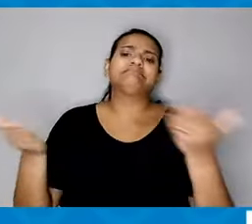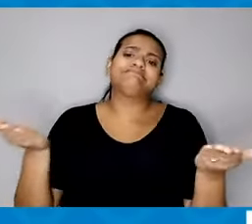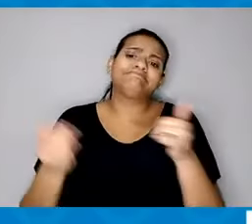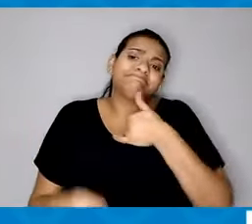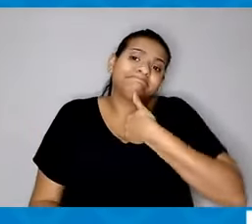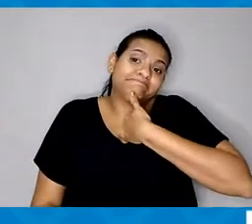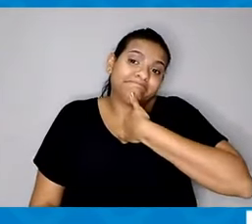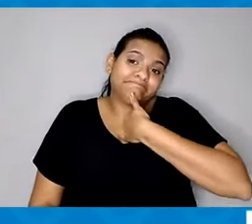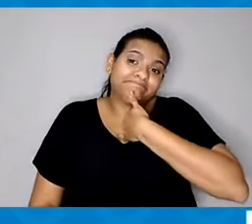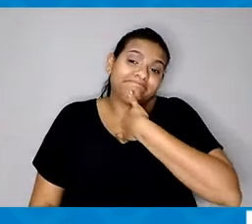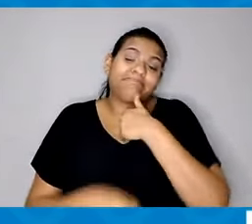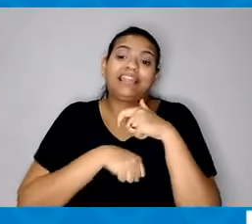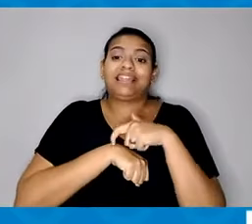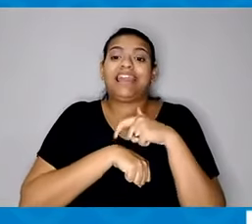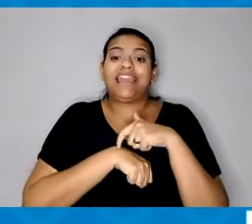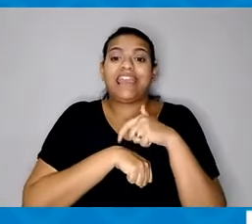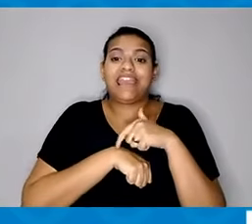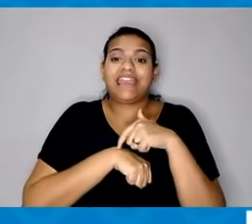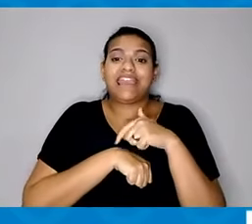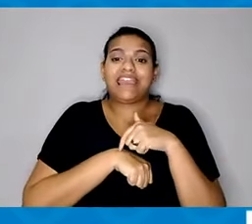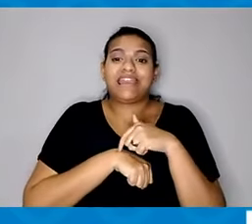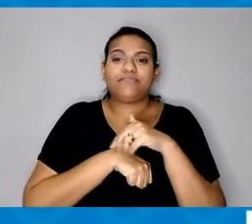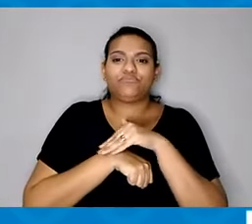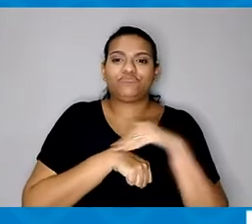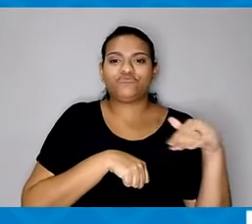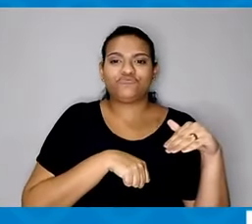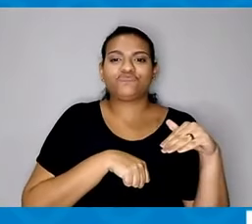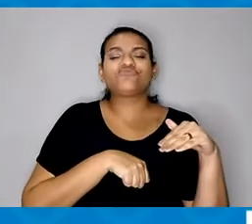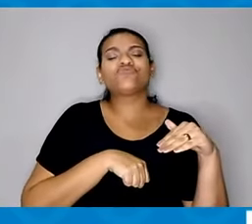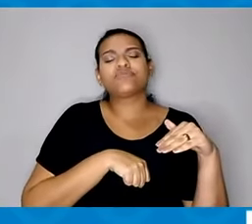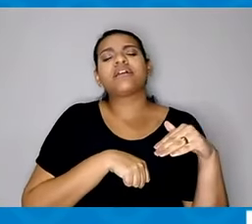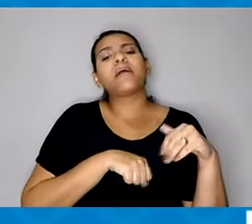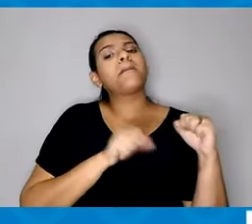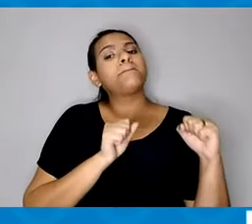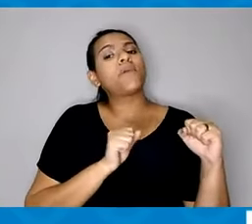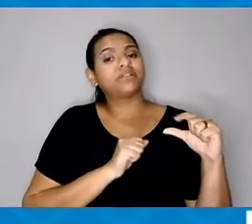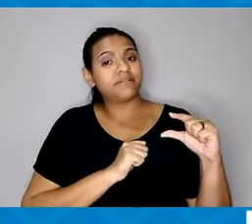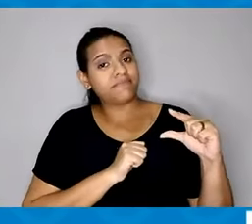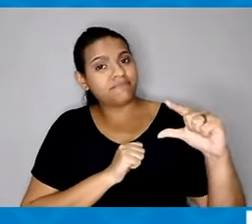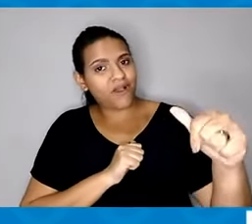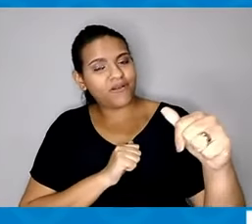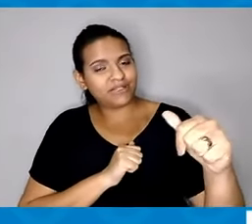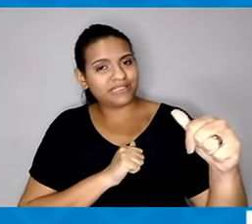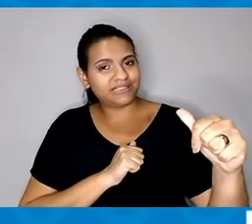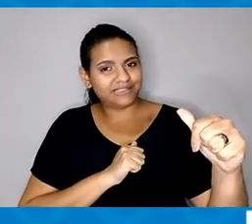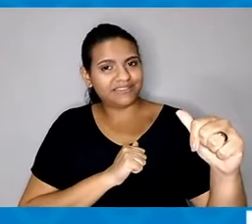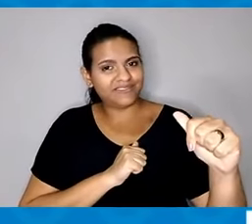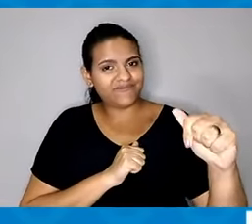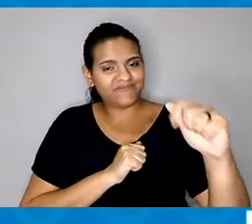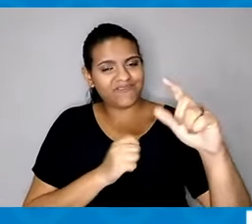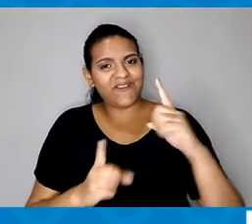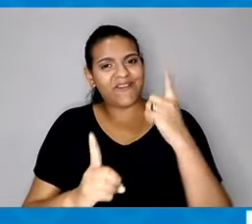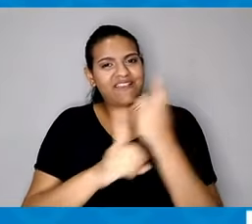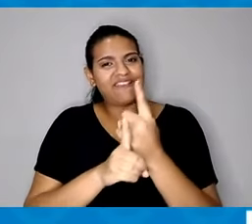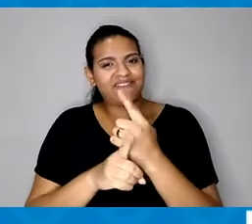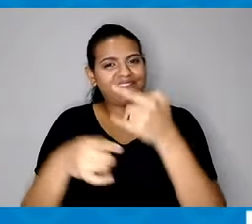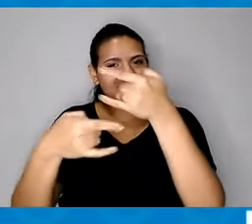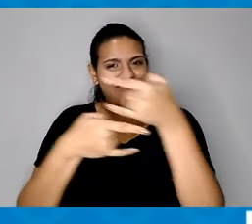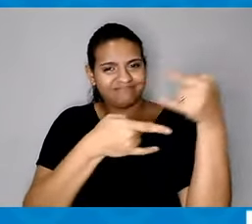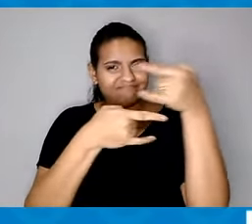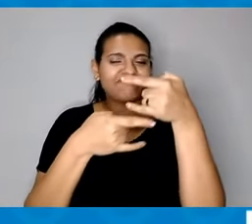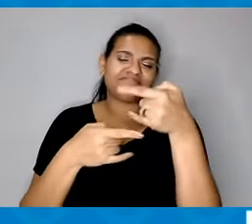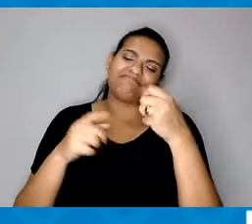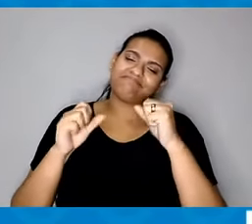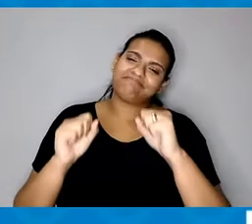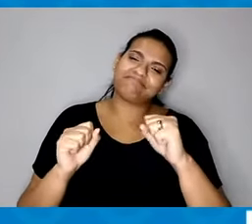um limite, mas quem sabe para um próximo webinar, temos muitos assuntos ainda para explorar e é uma excelente